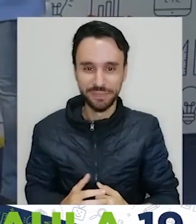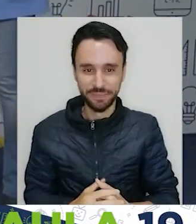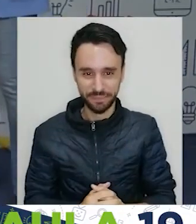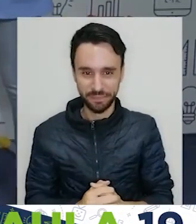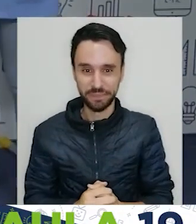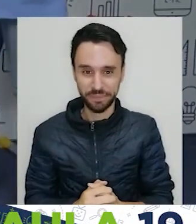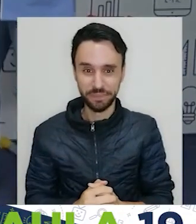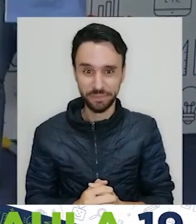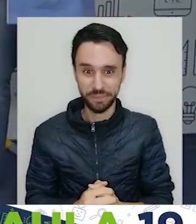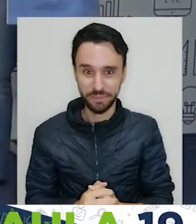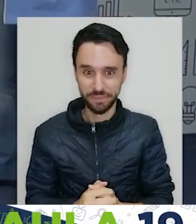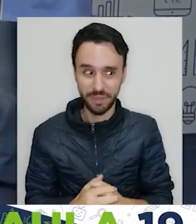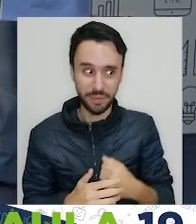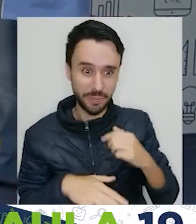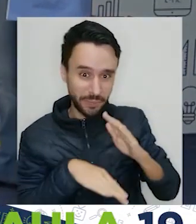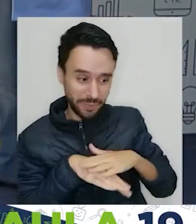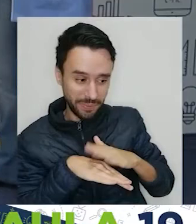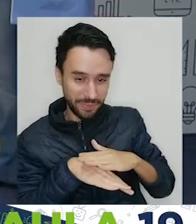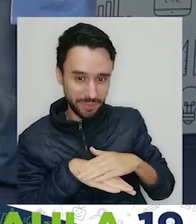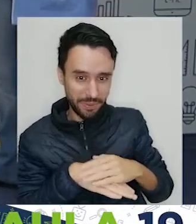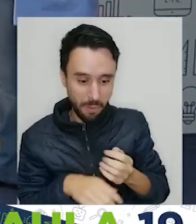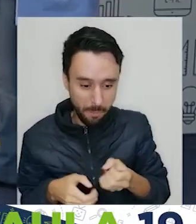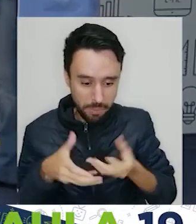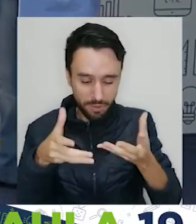agora é minha vez. Vamos lá.